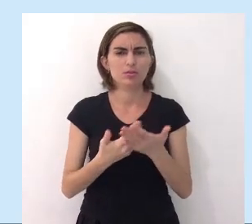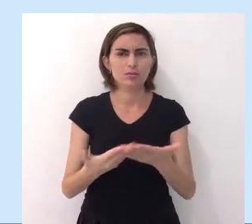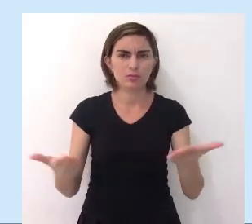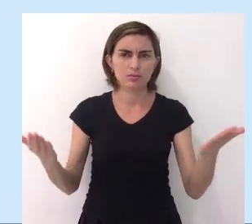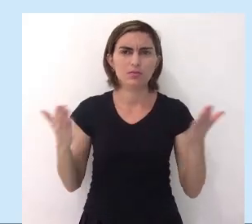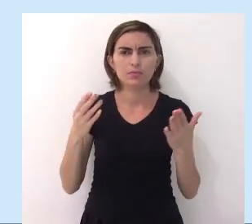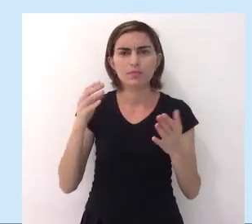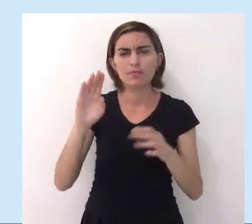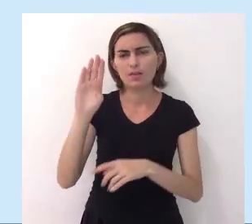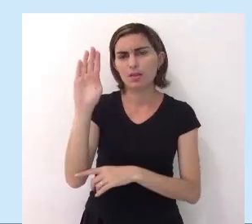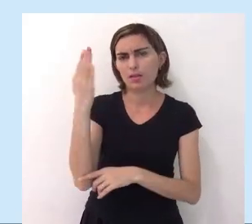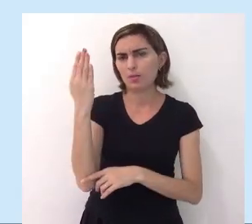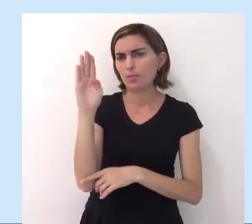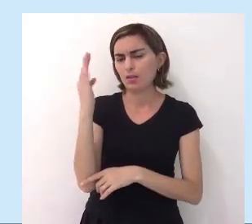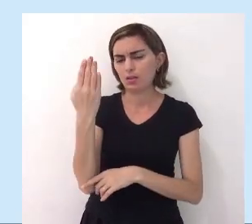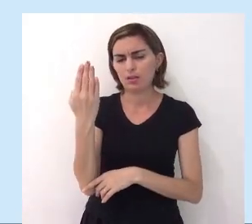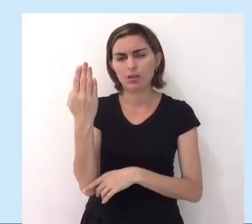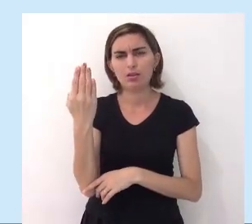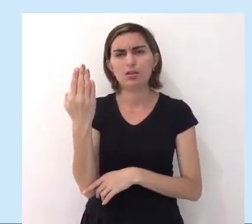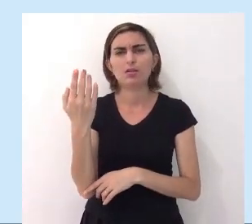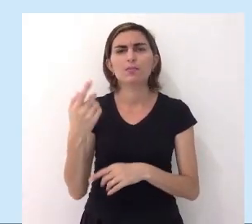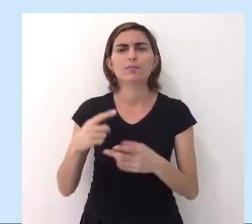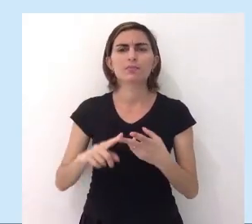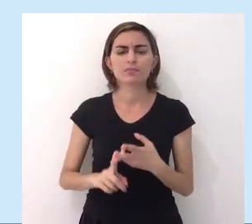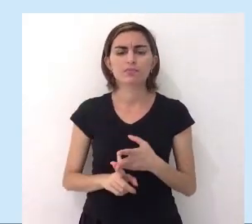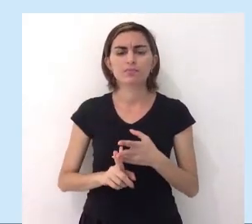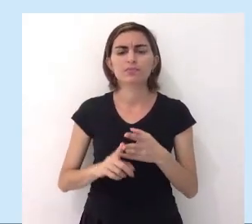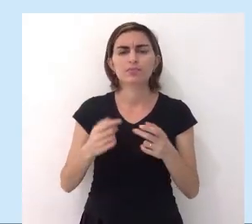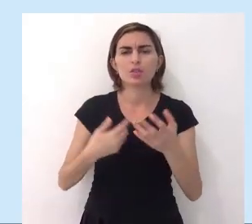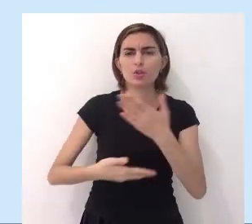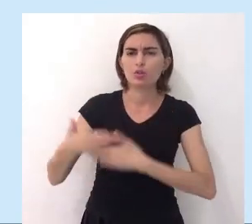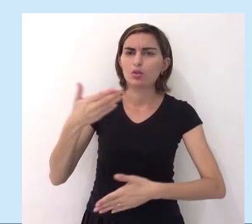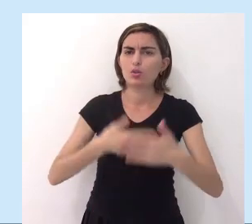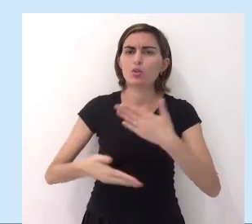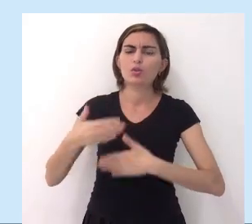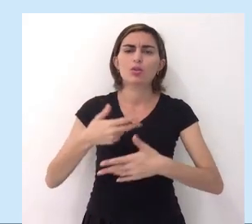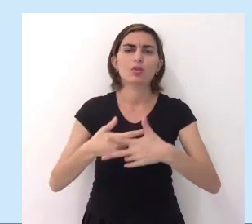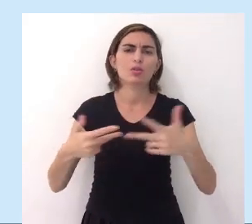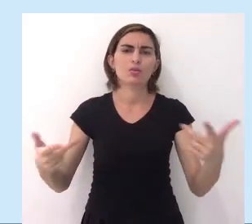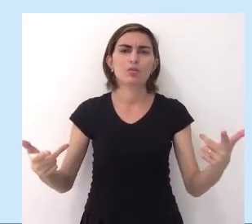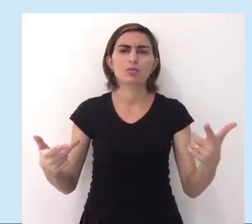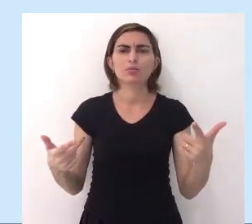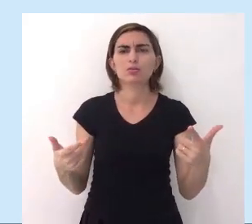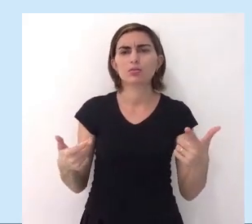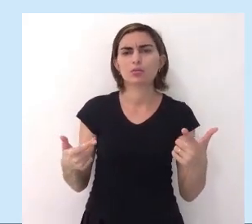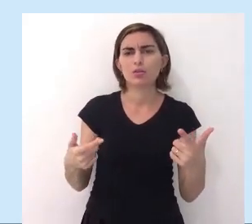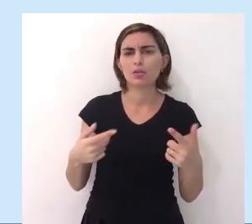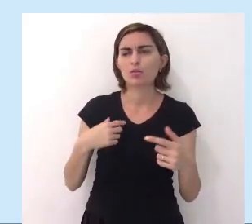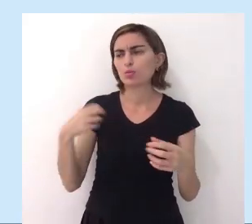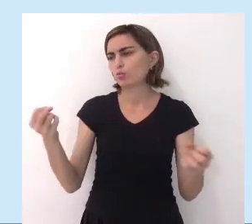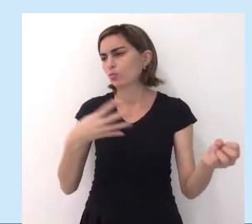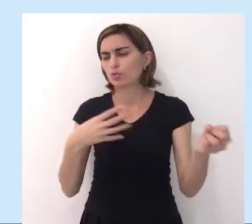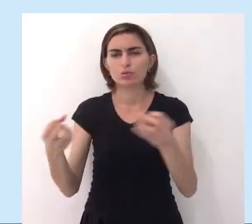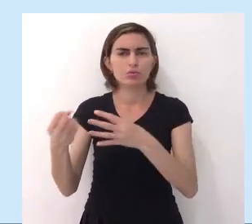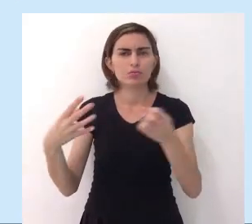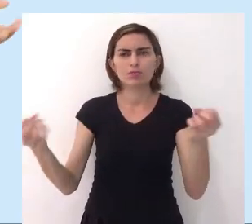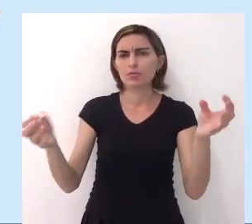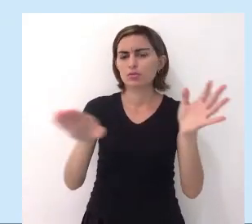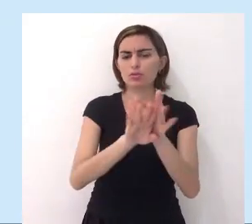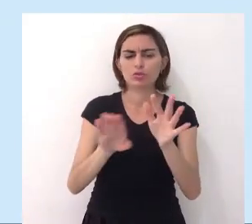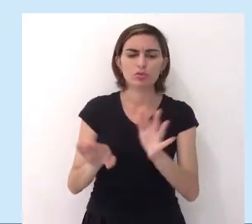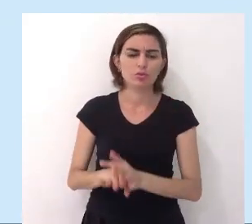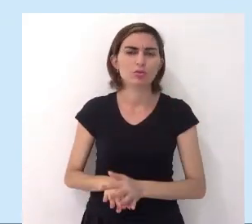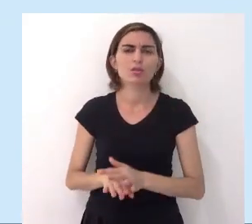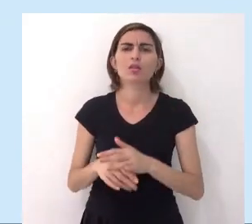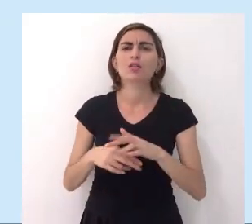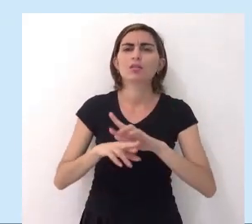carregavam essas madeiras para os portugueses em troca dessas raridades, né, dessas novidades que estavam chegando de um